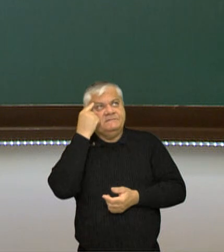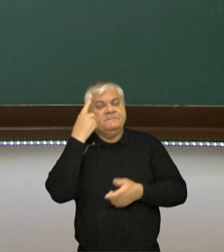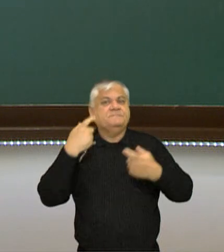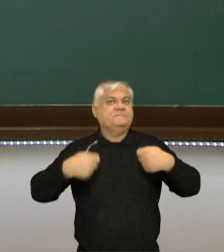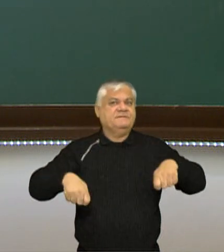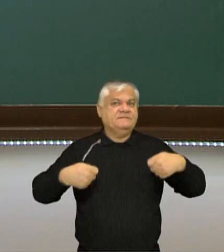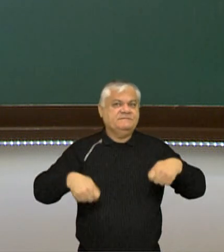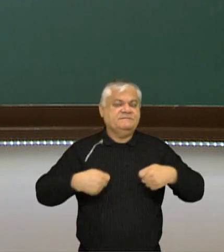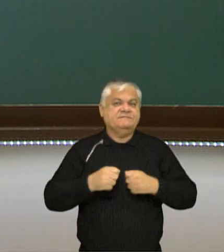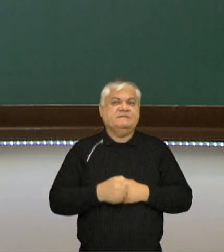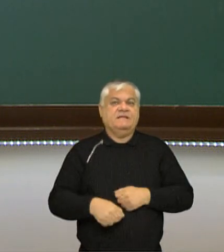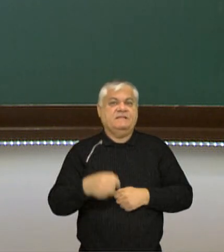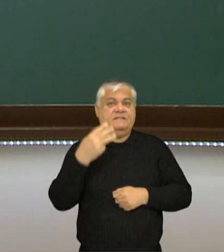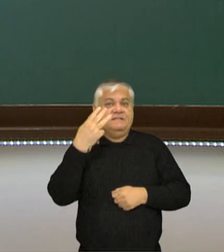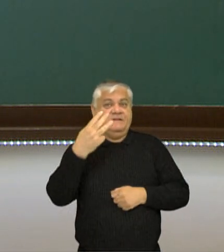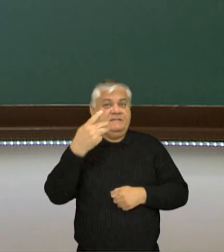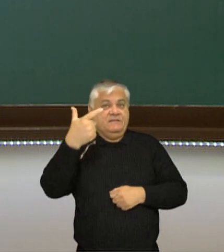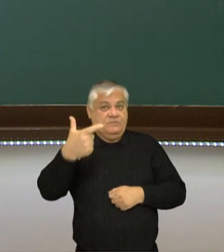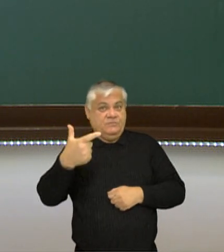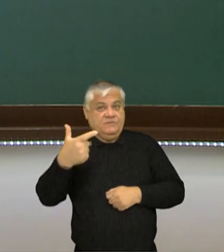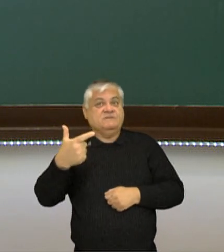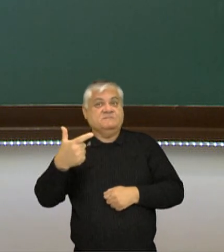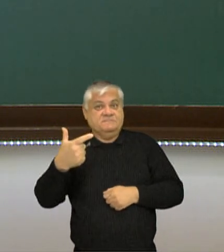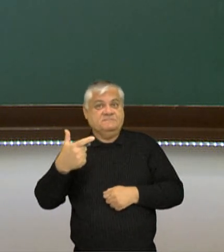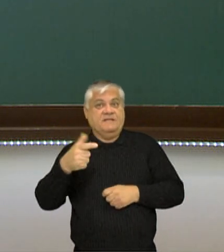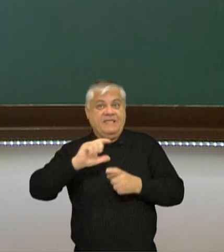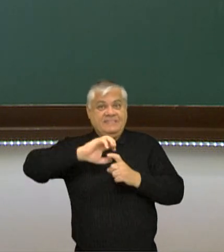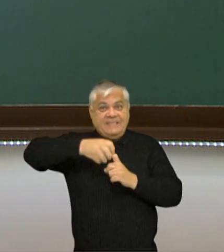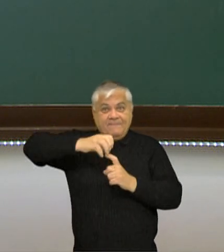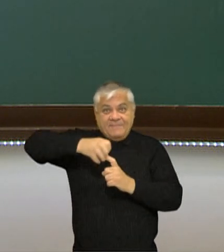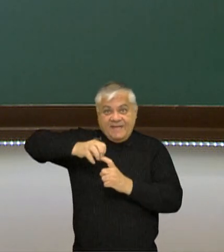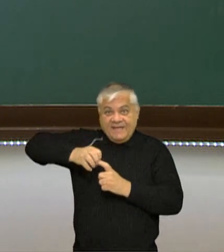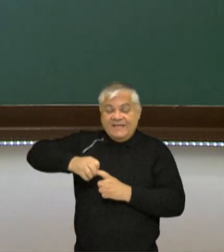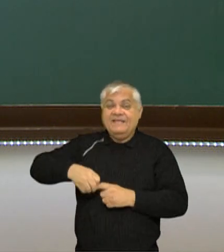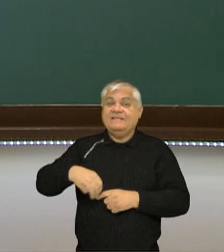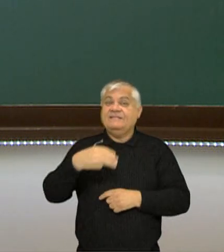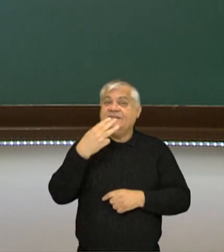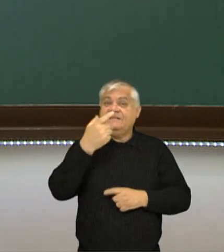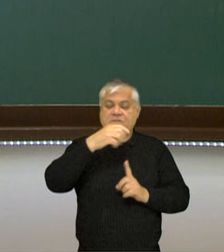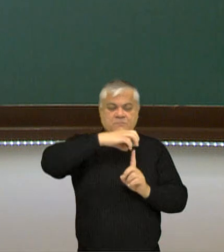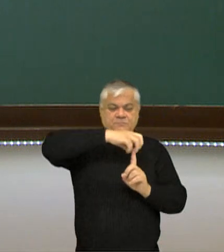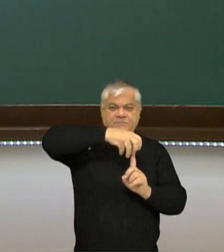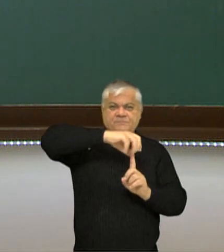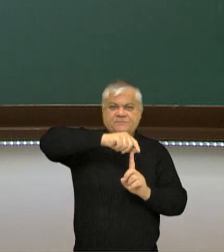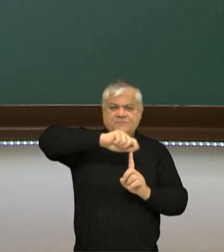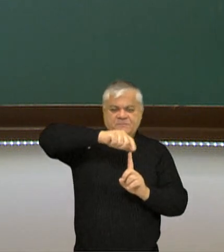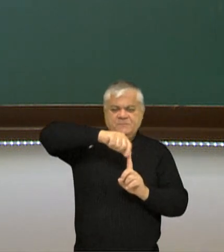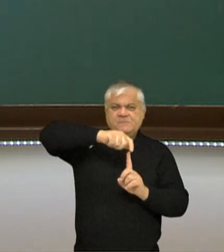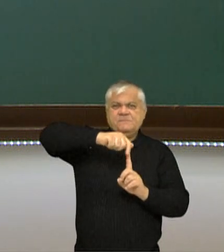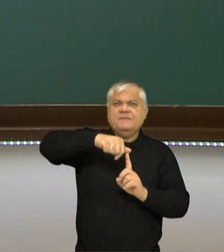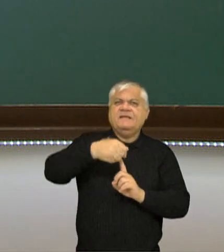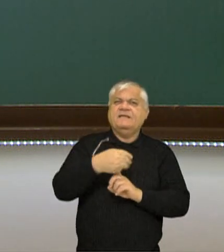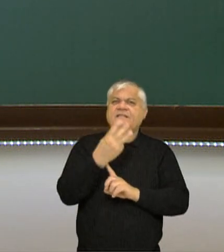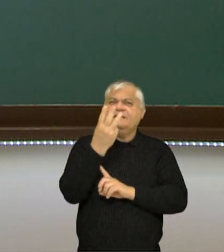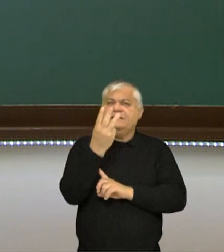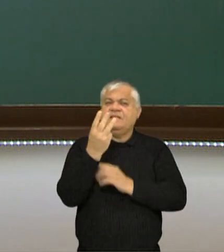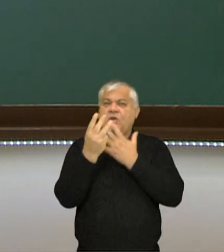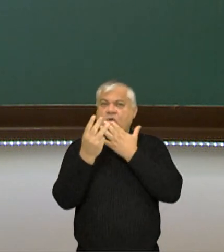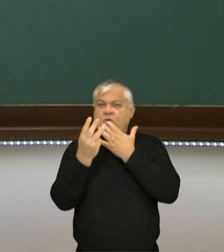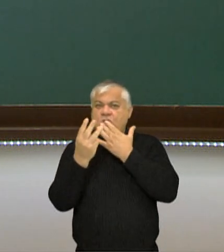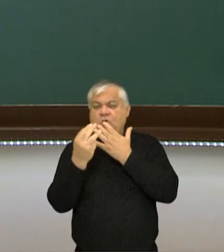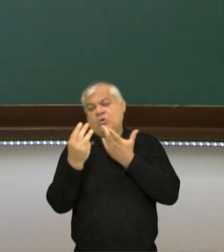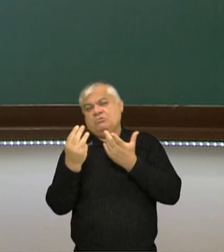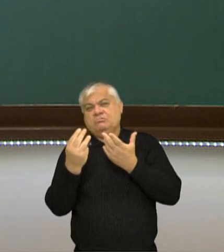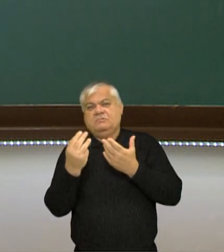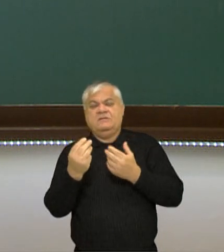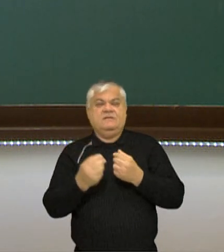de 32 tampinhas de garrafa PET. Melhor que sejam 16 de uma cor e 16 do outra. E isso